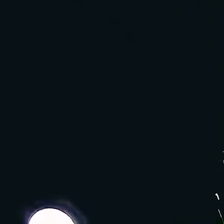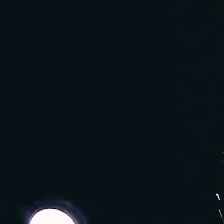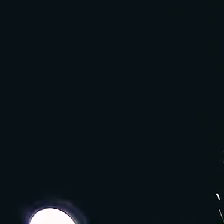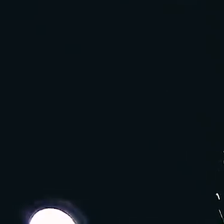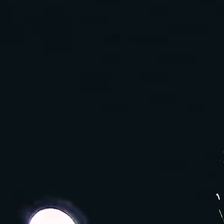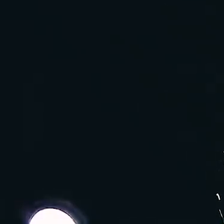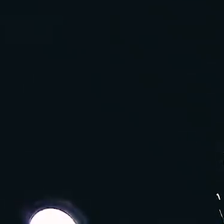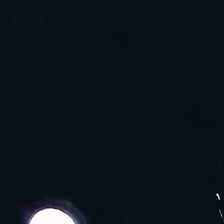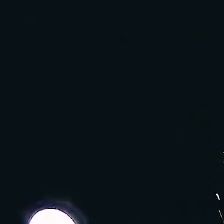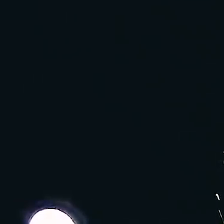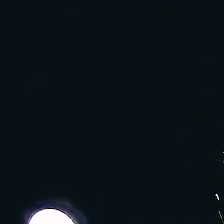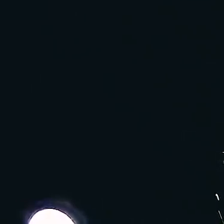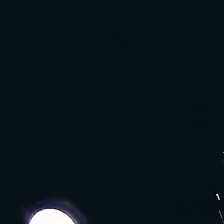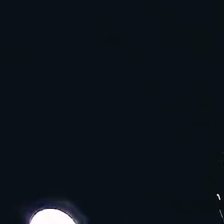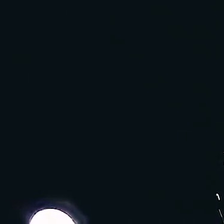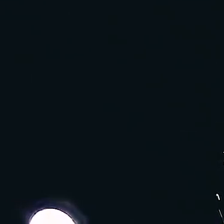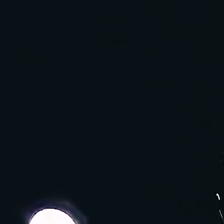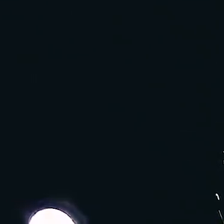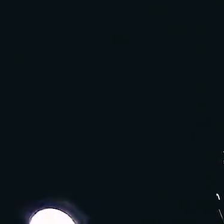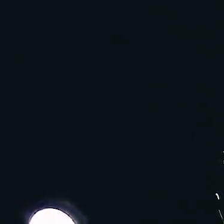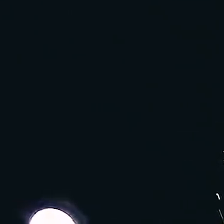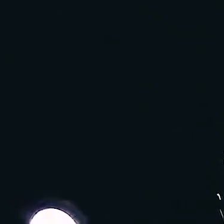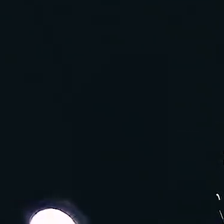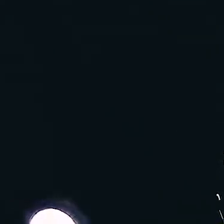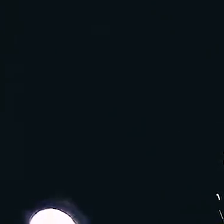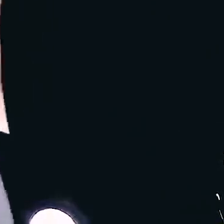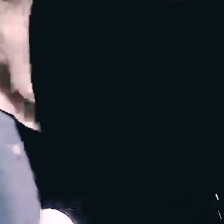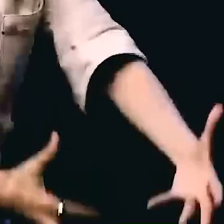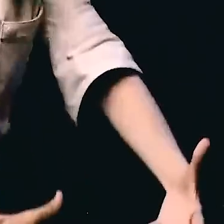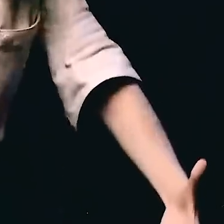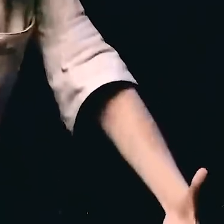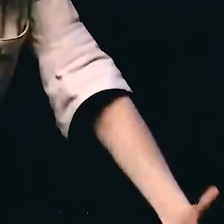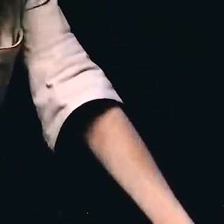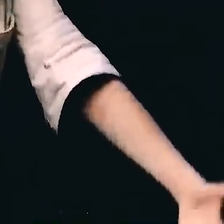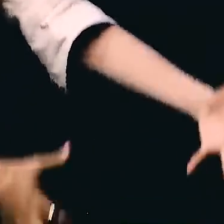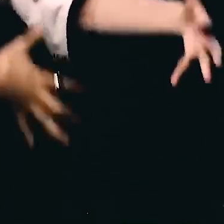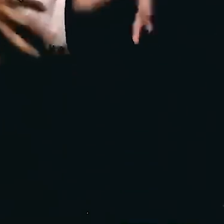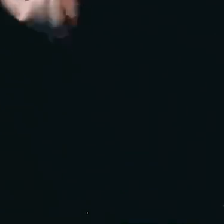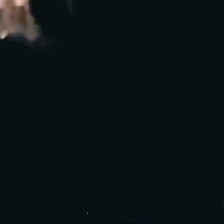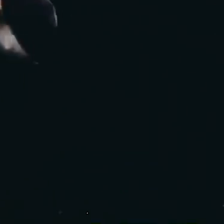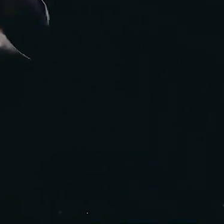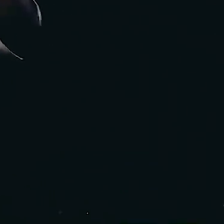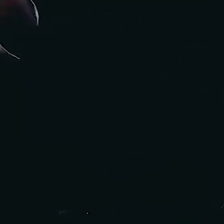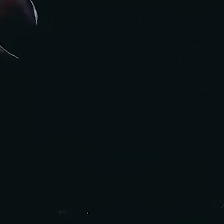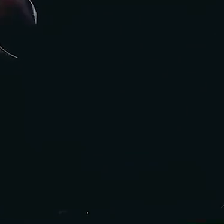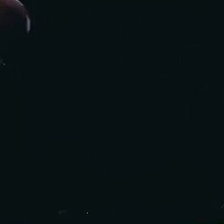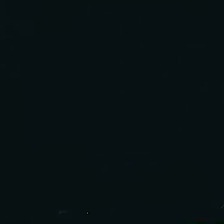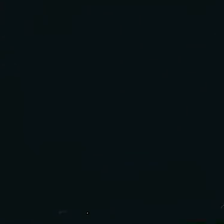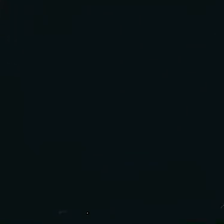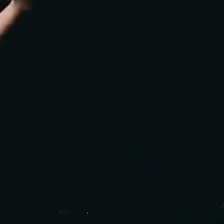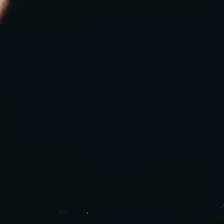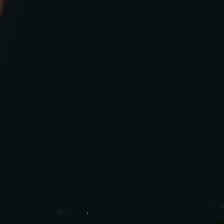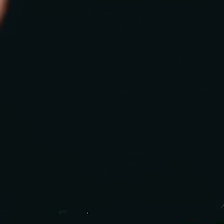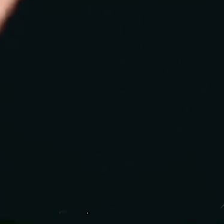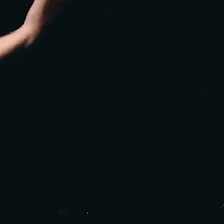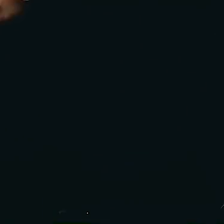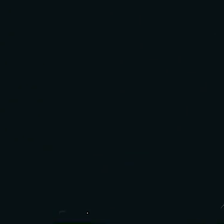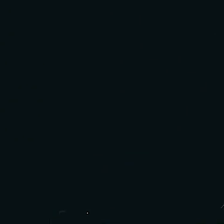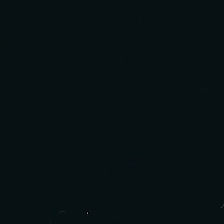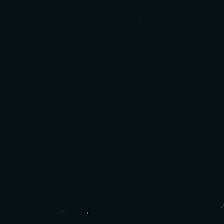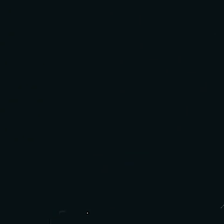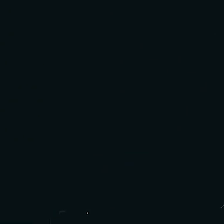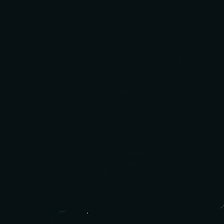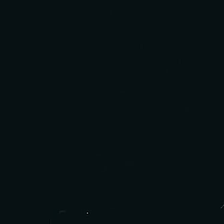é um pacificador. Já viu que tem gente que é assim, ó, que você vai compartilhar uma dor. Fulano fez isso comigo. Ao invés da pessoa trazer